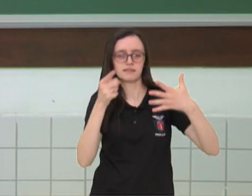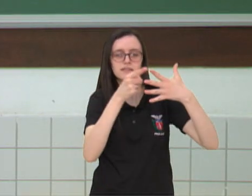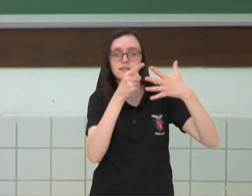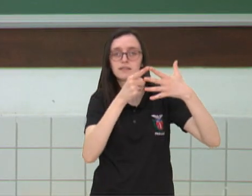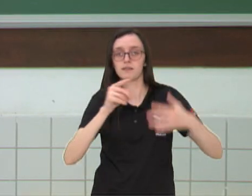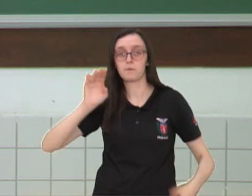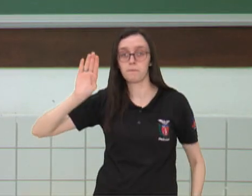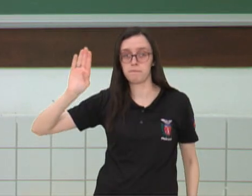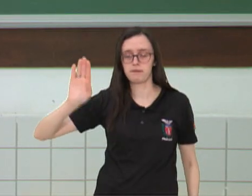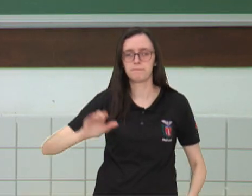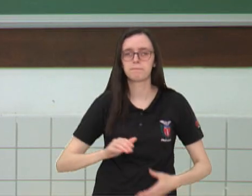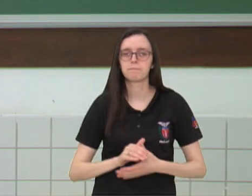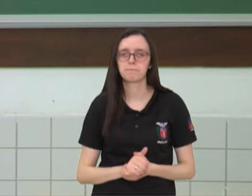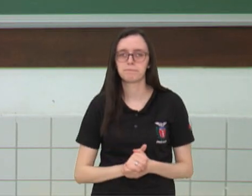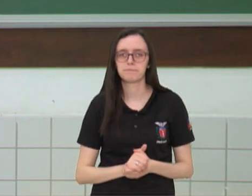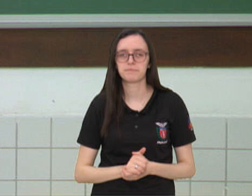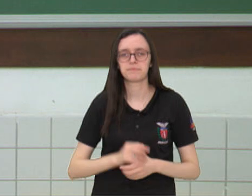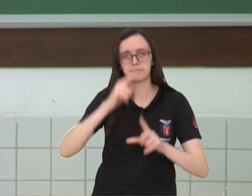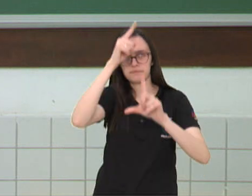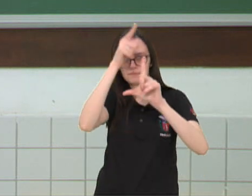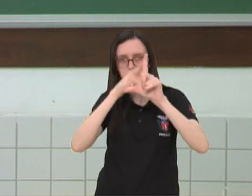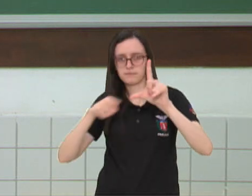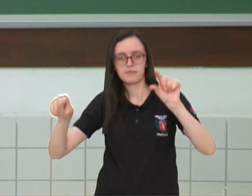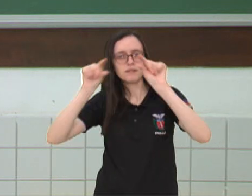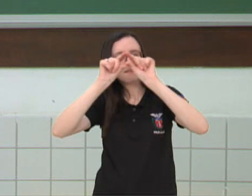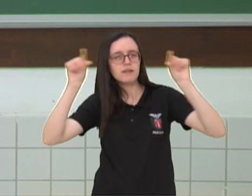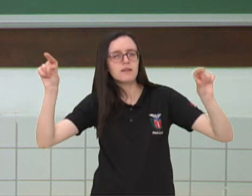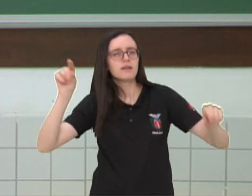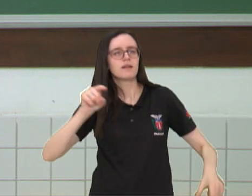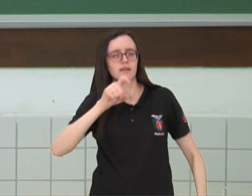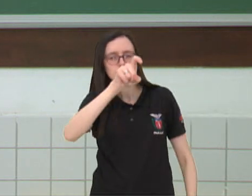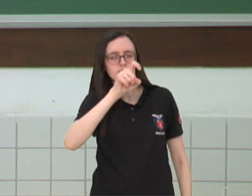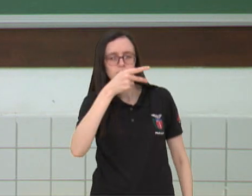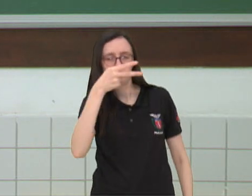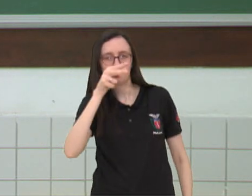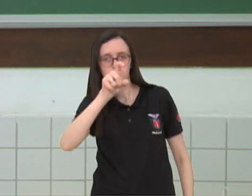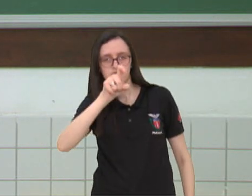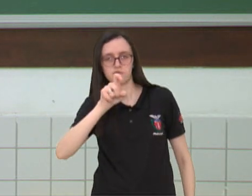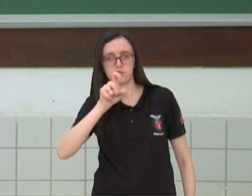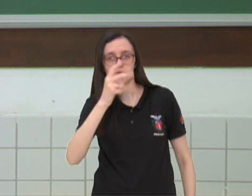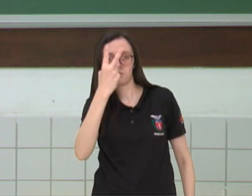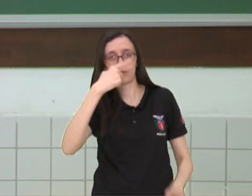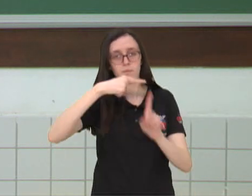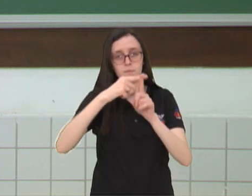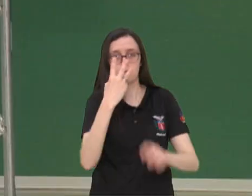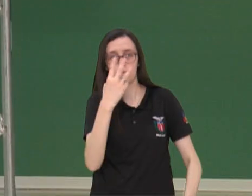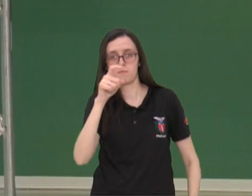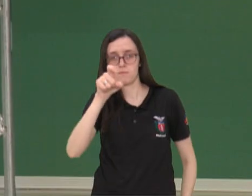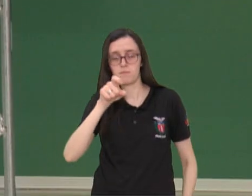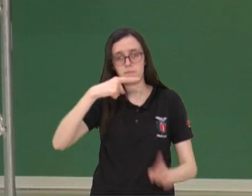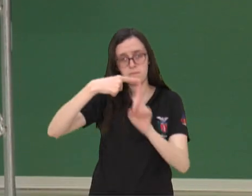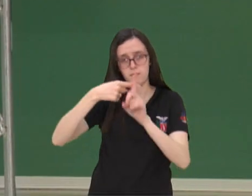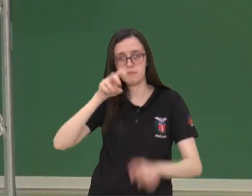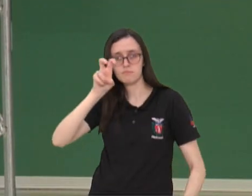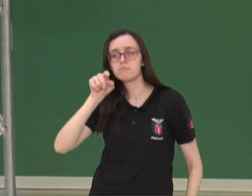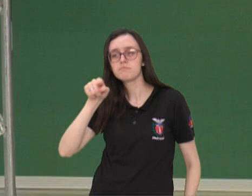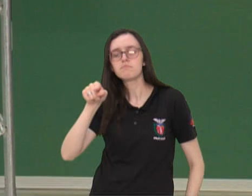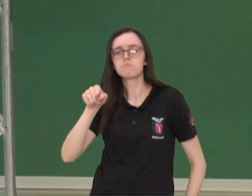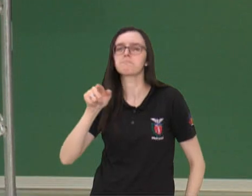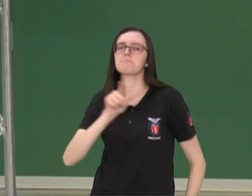Alternativa B. O gráfico da função y igual a x² mais 3x mais 5